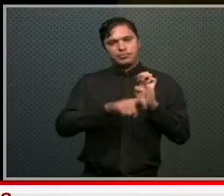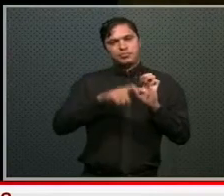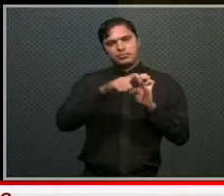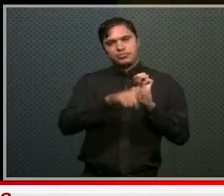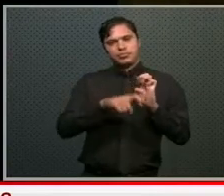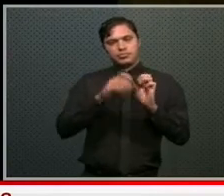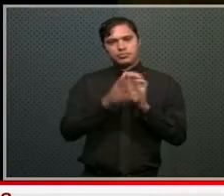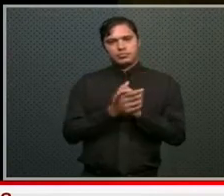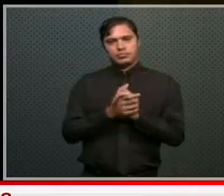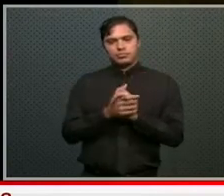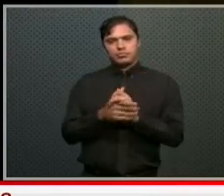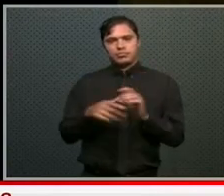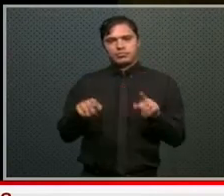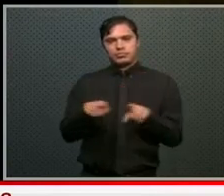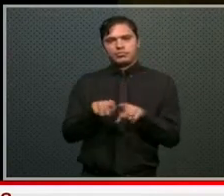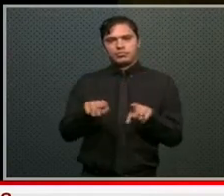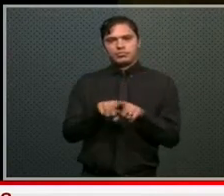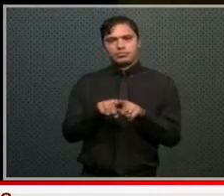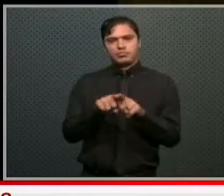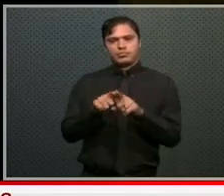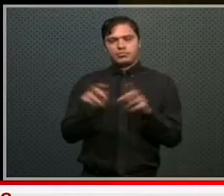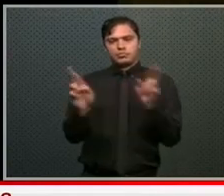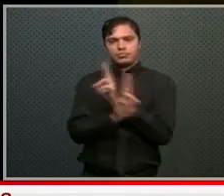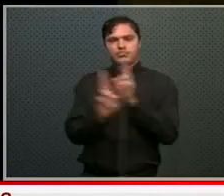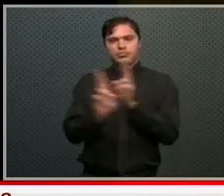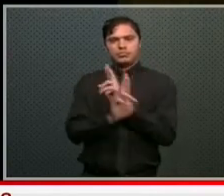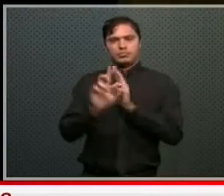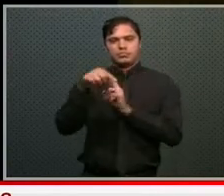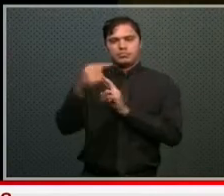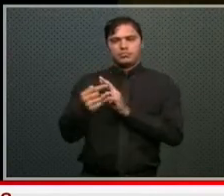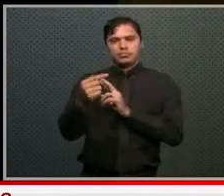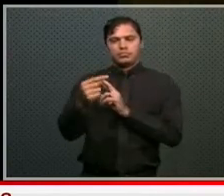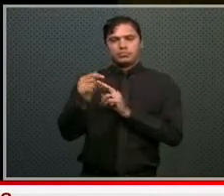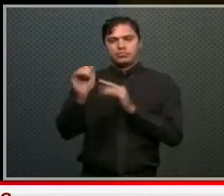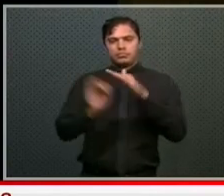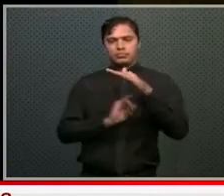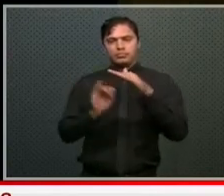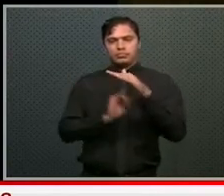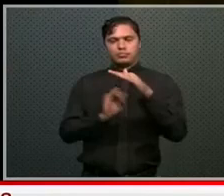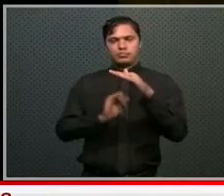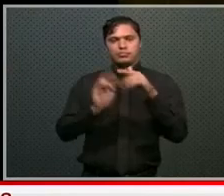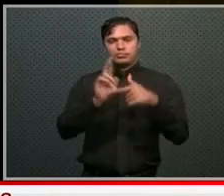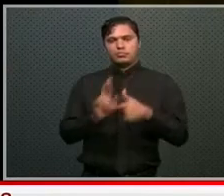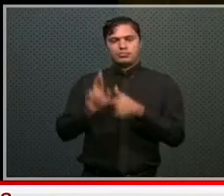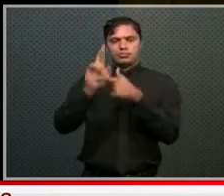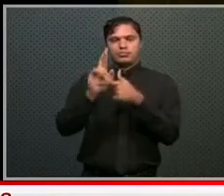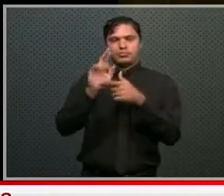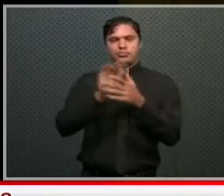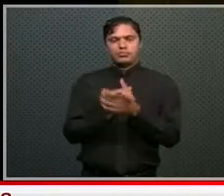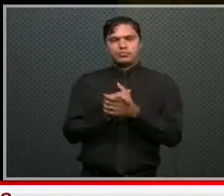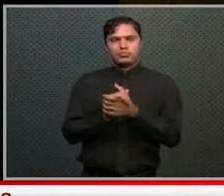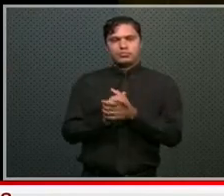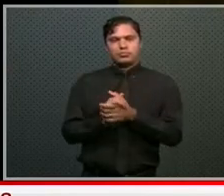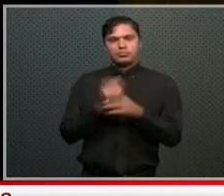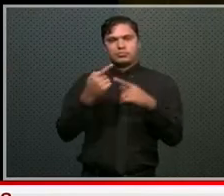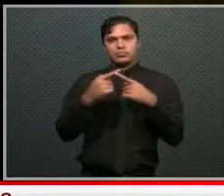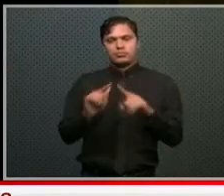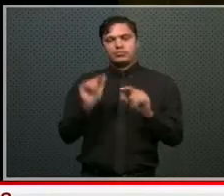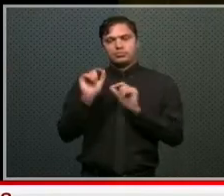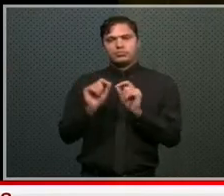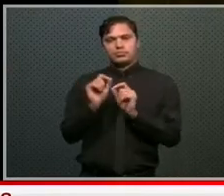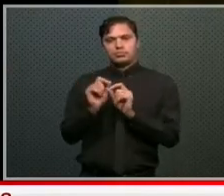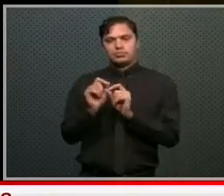obviamente que associada a outras instituições que inclusive estão aqui representadas mas que permeiam